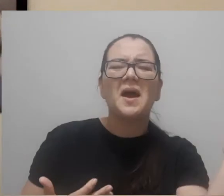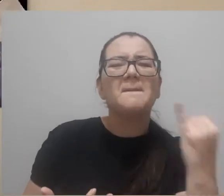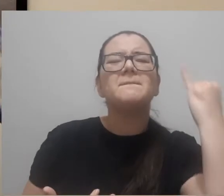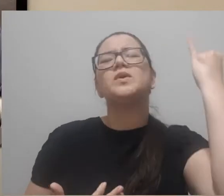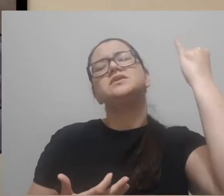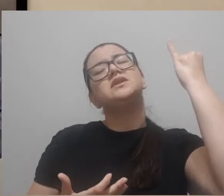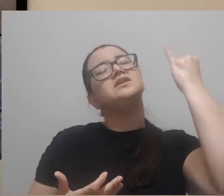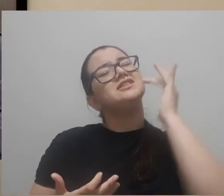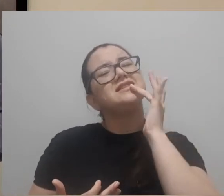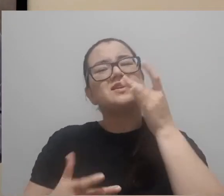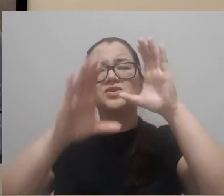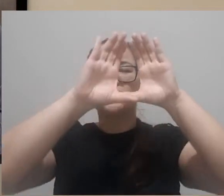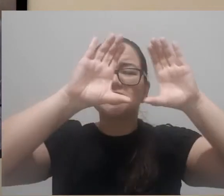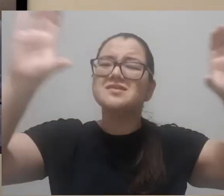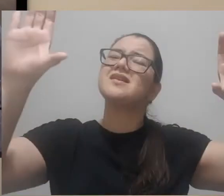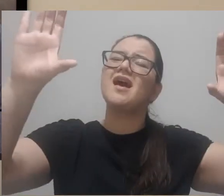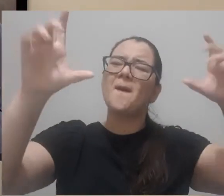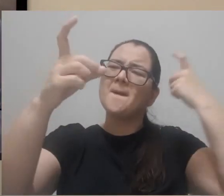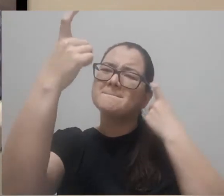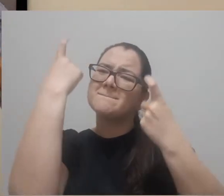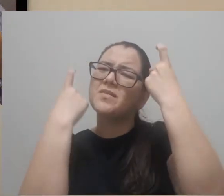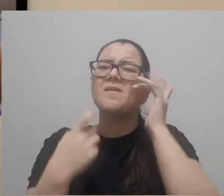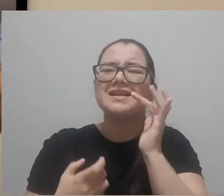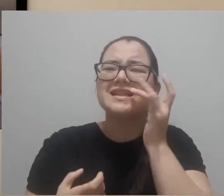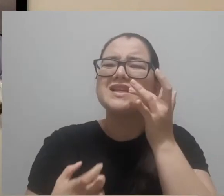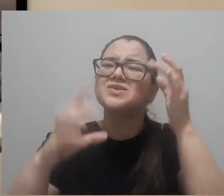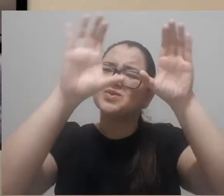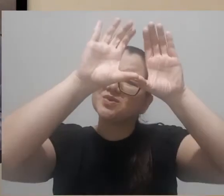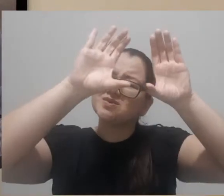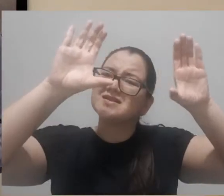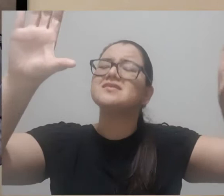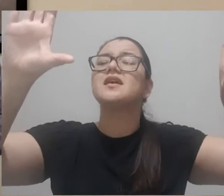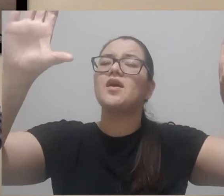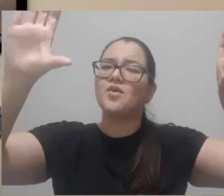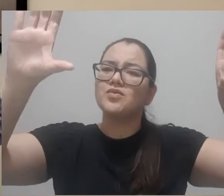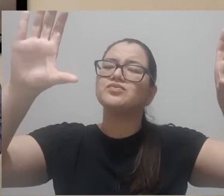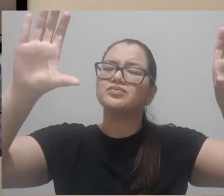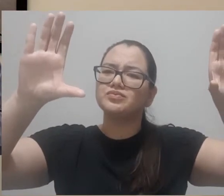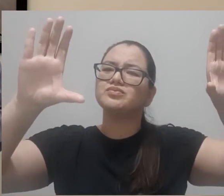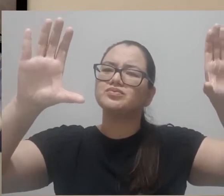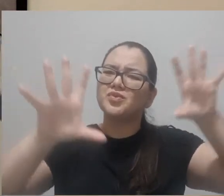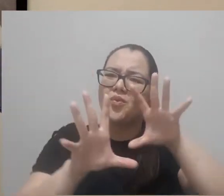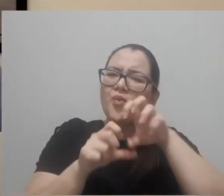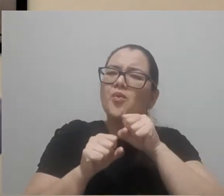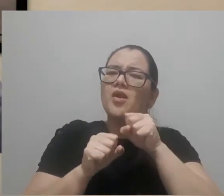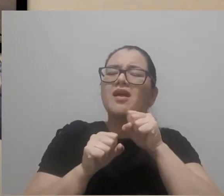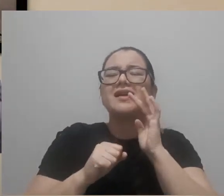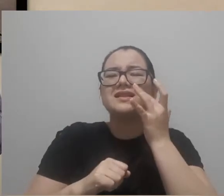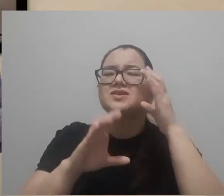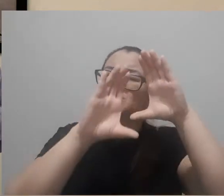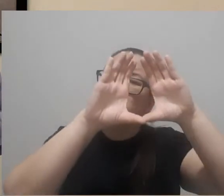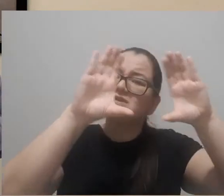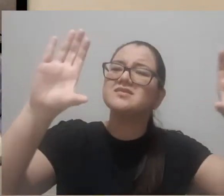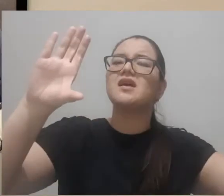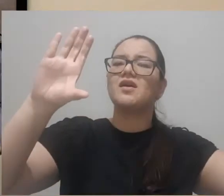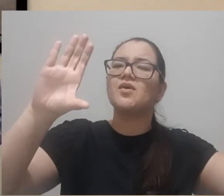preocuparmos com os tesouros no céu. Acumular tesouros no céu. Veja só, o texto é muito claro. Acumulem